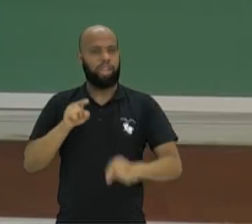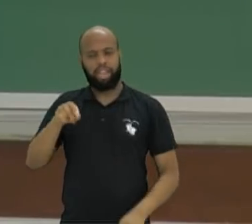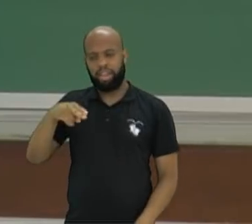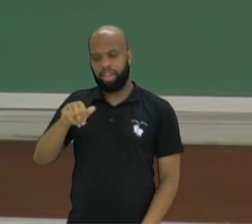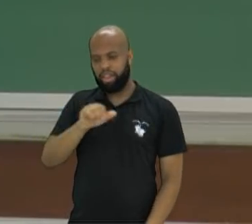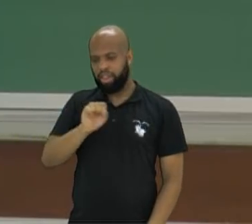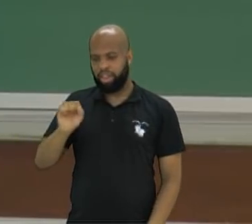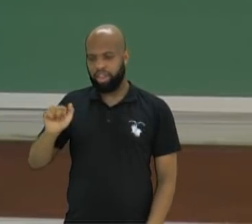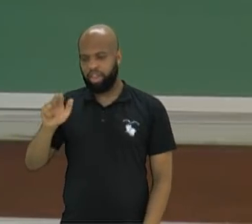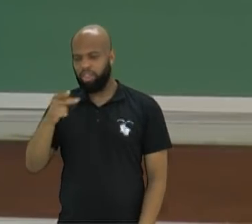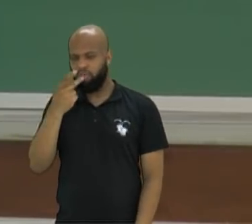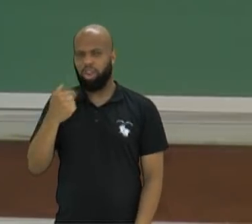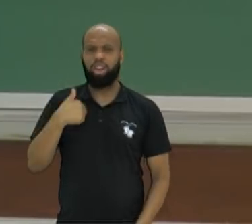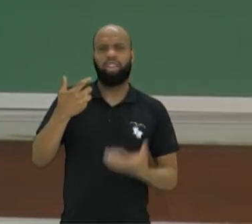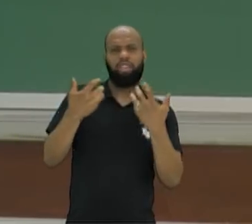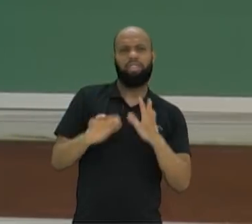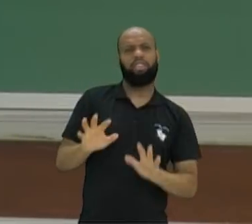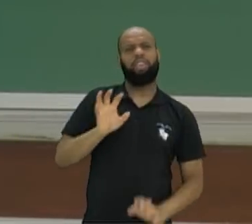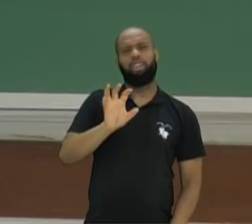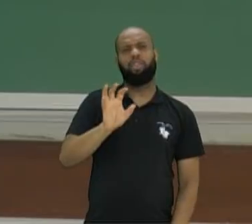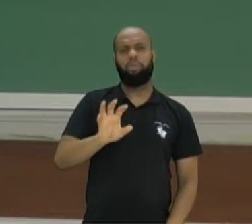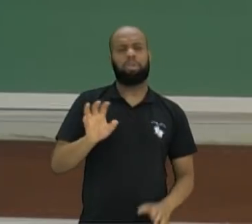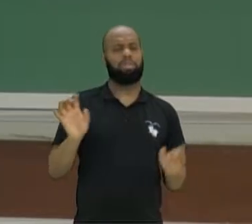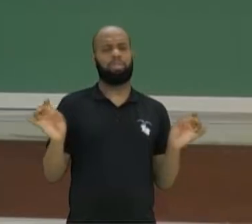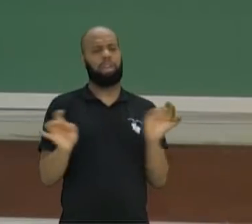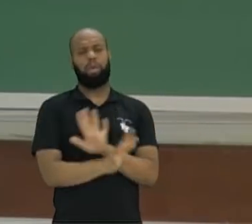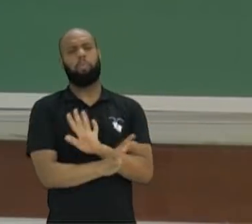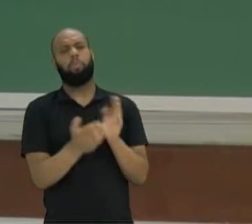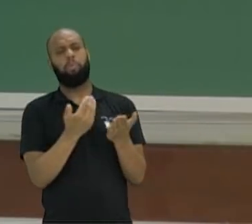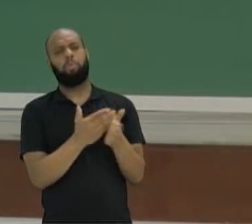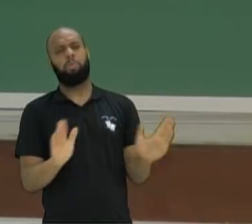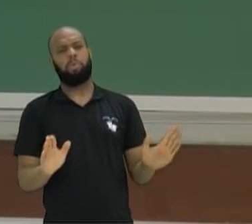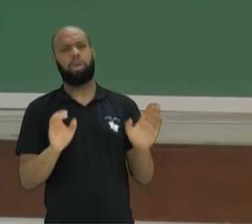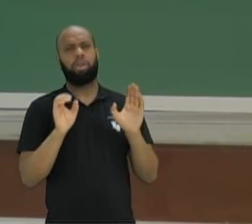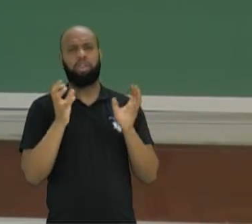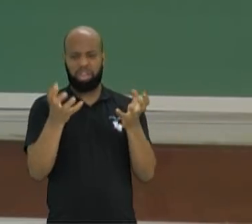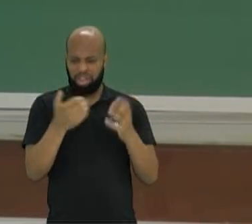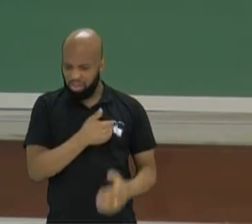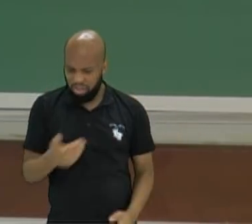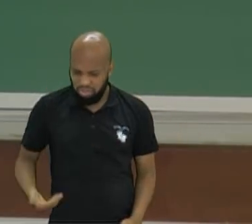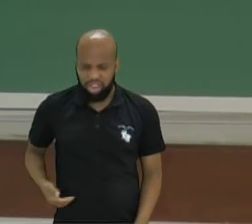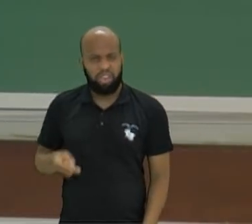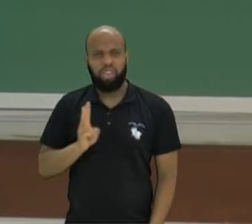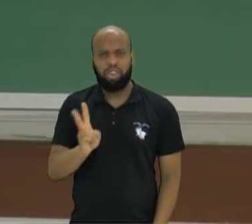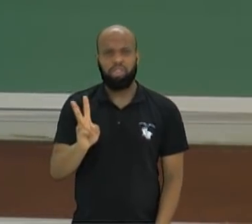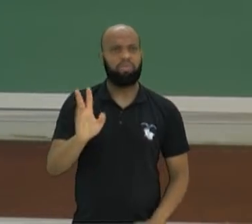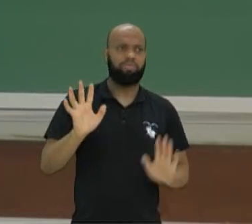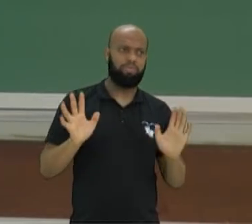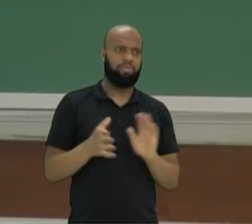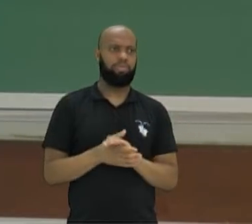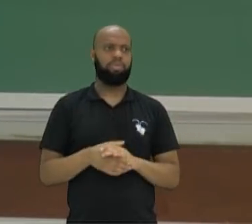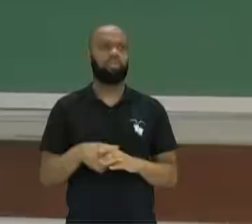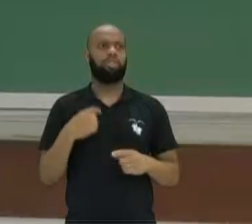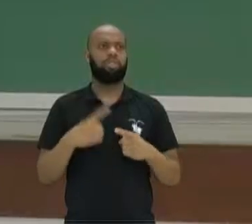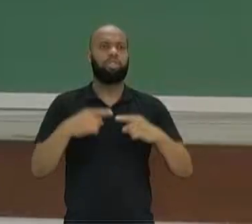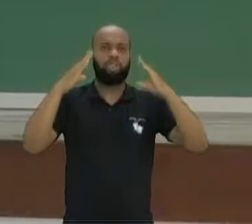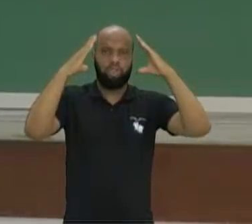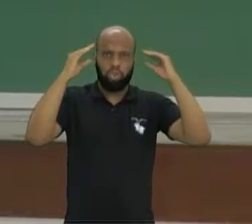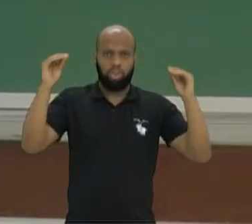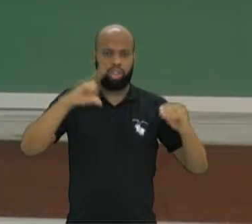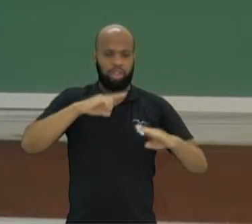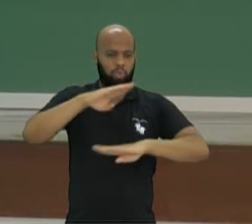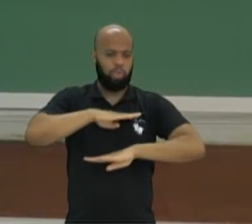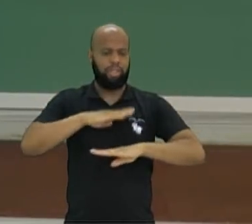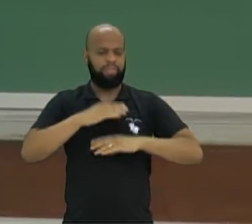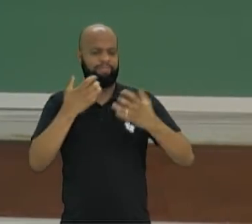Nassau falou, não tá para mim essa história não, tô fora, querem governar, governem desse jeito. E não deu outra, né? Os holandeses vão entrar numa situação